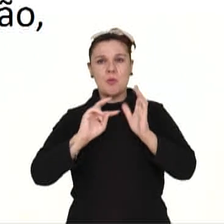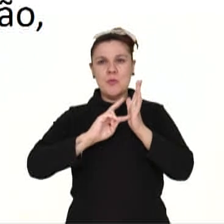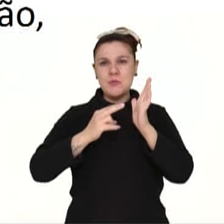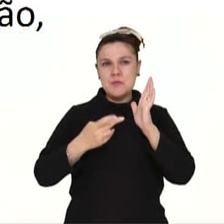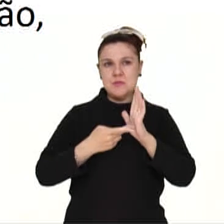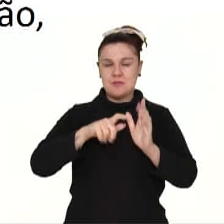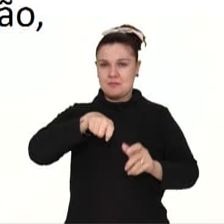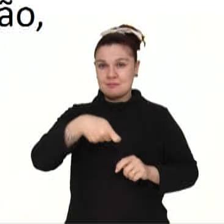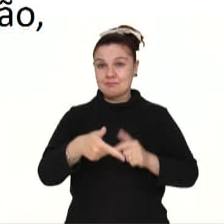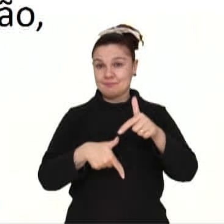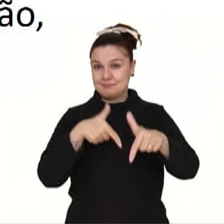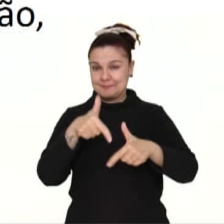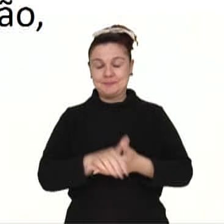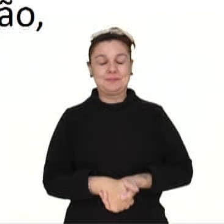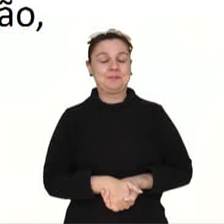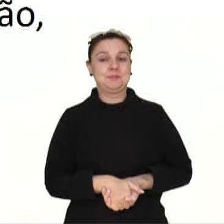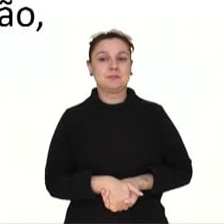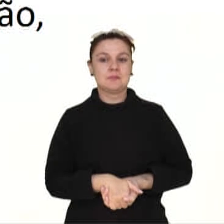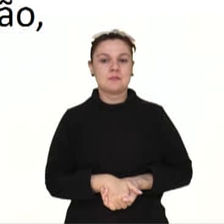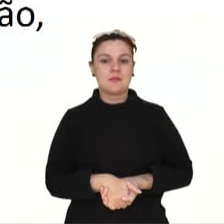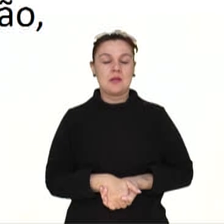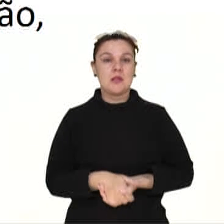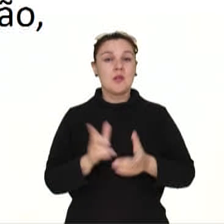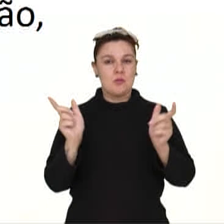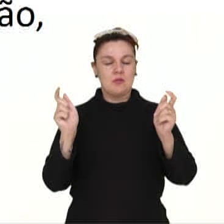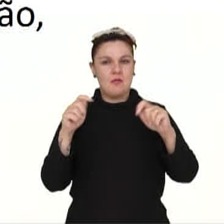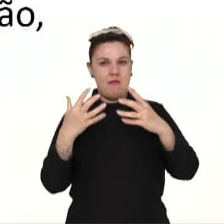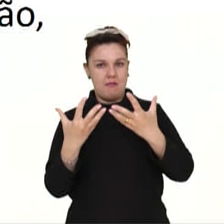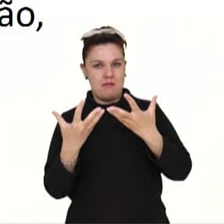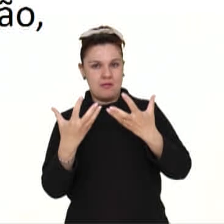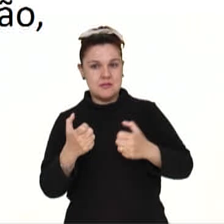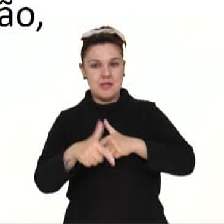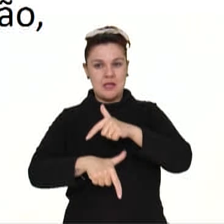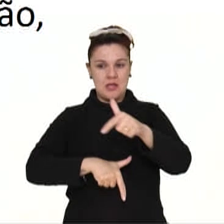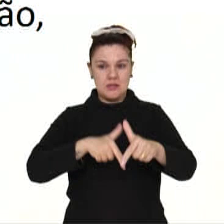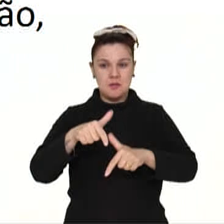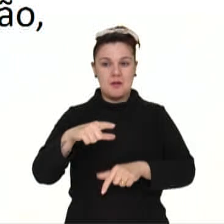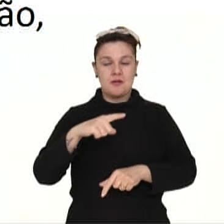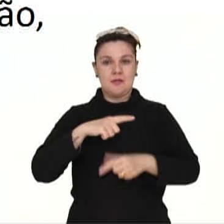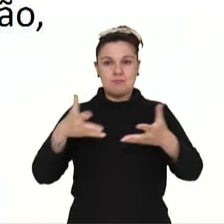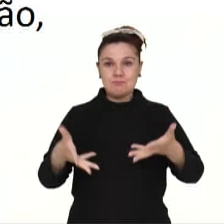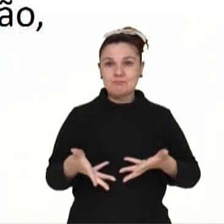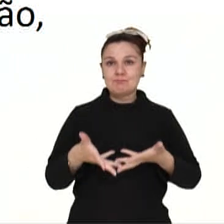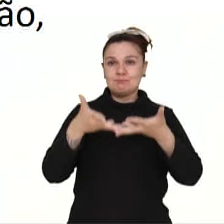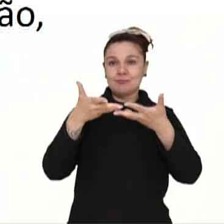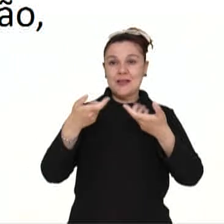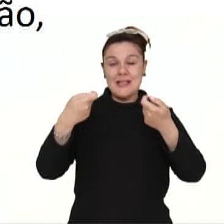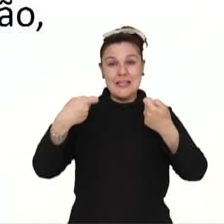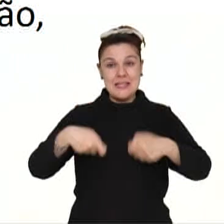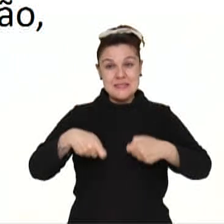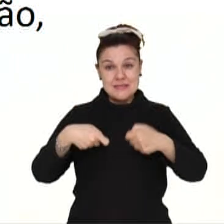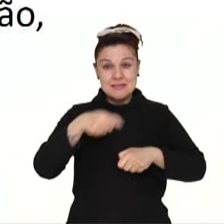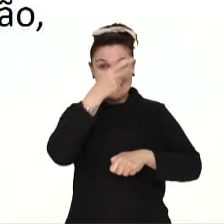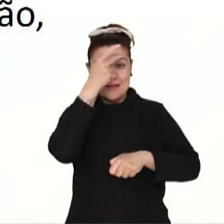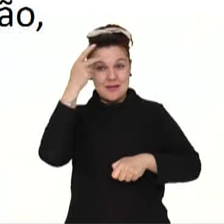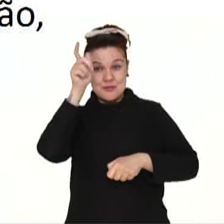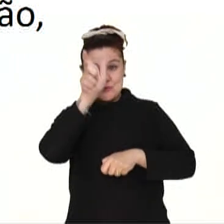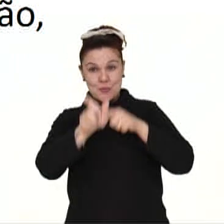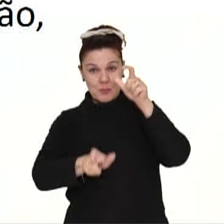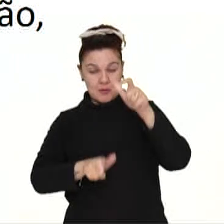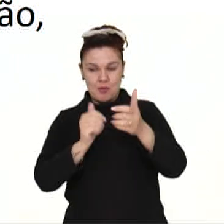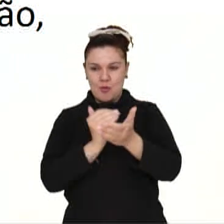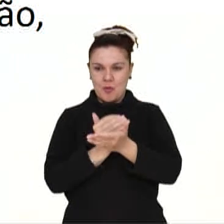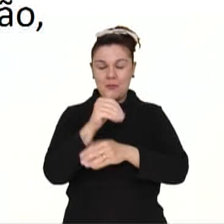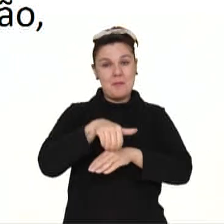significado disso, né? Então, poderíamos dizer que o trabalho existe para satisfazer as necessidades humanas, desde